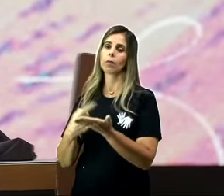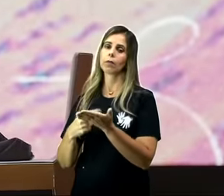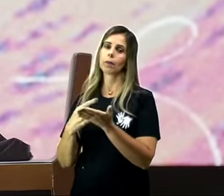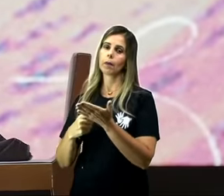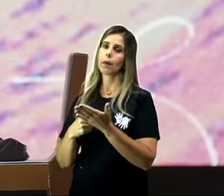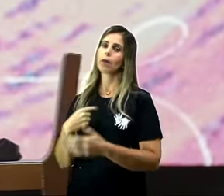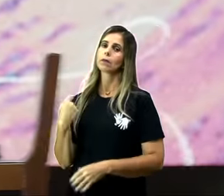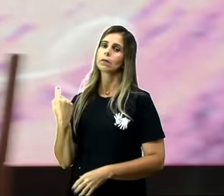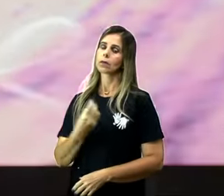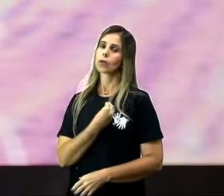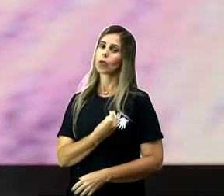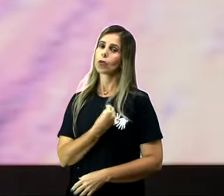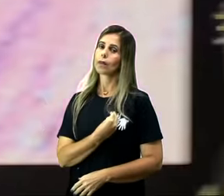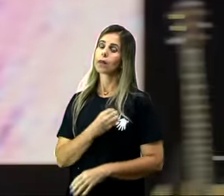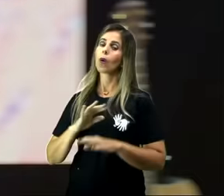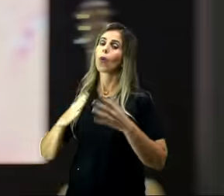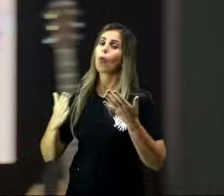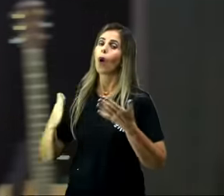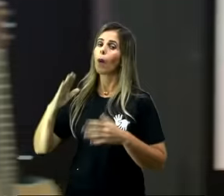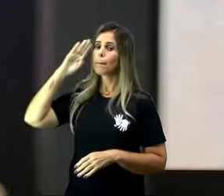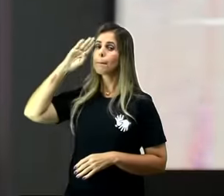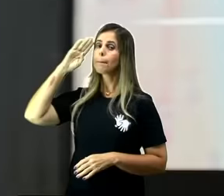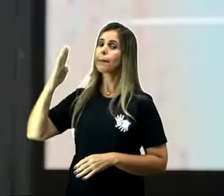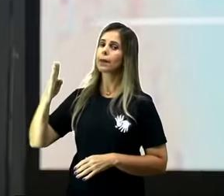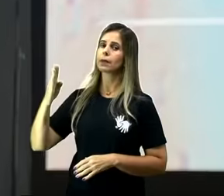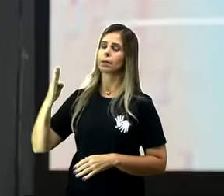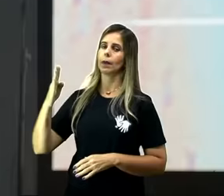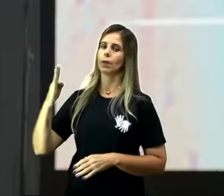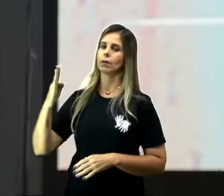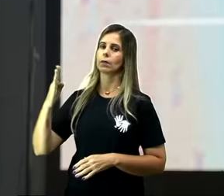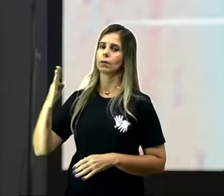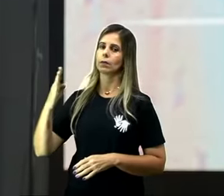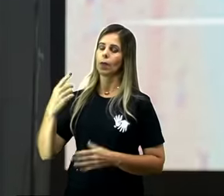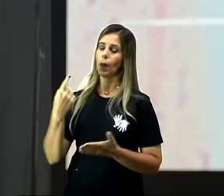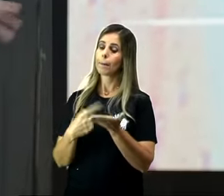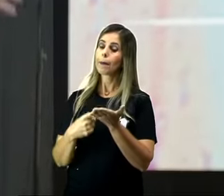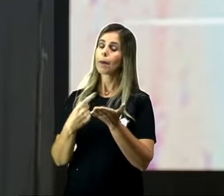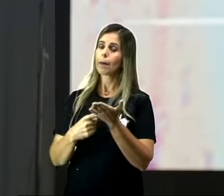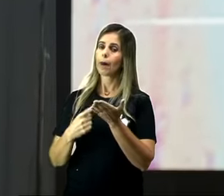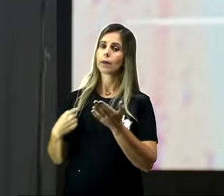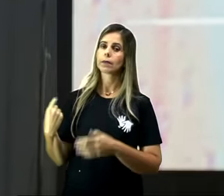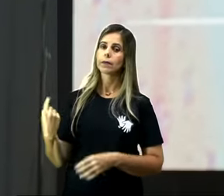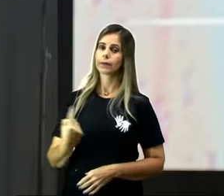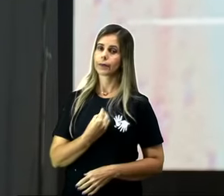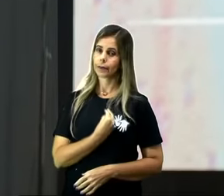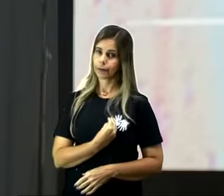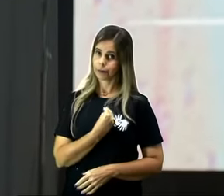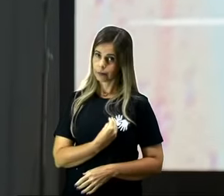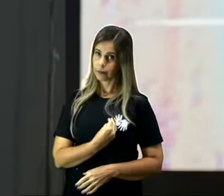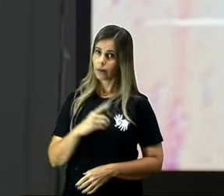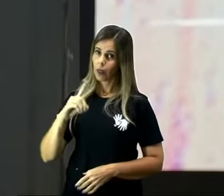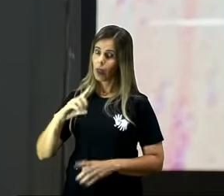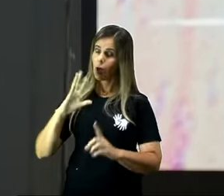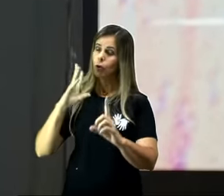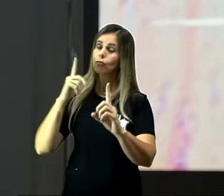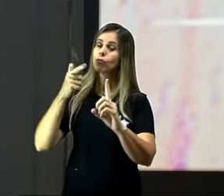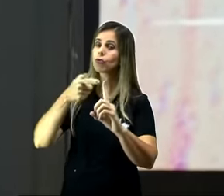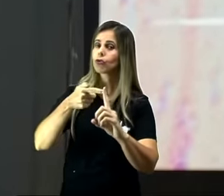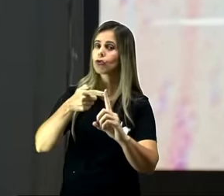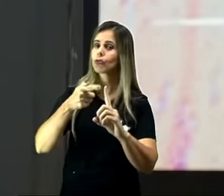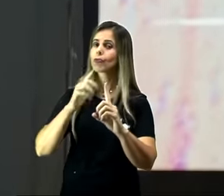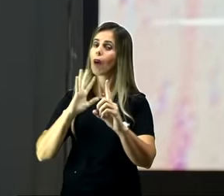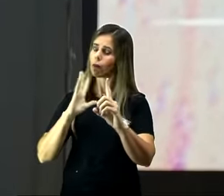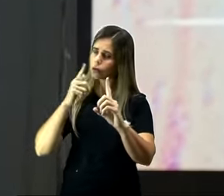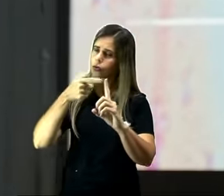Qual é o principal propósito da nossa vida? Repete comigo, diga, destino. Vamos, irmão, fala, destino. Qual é o